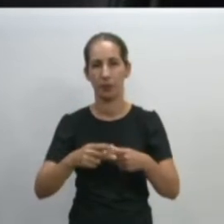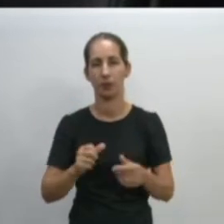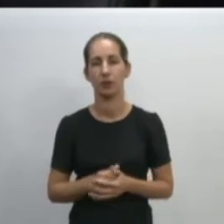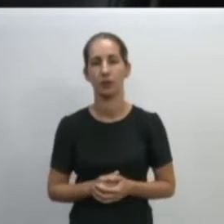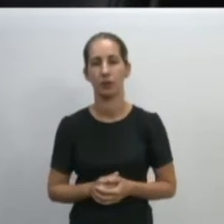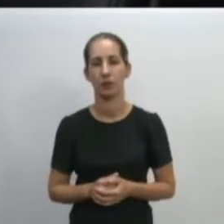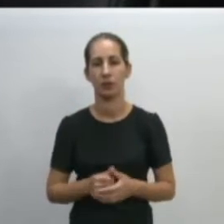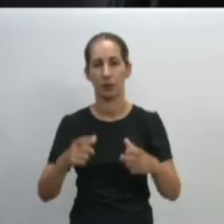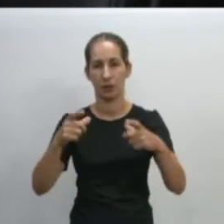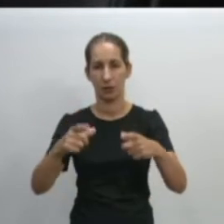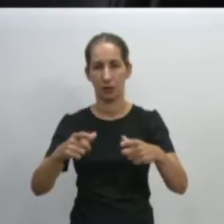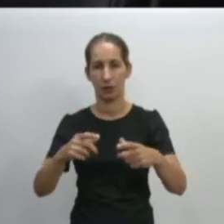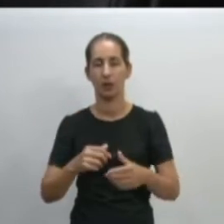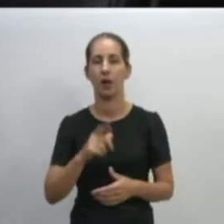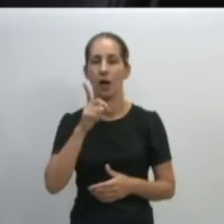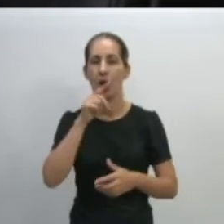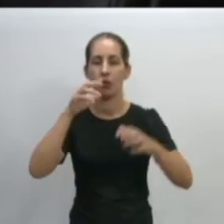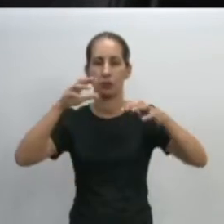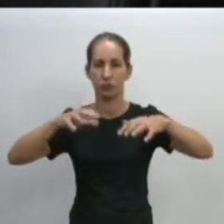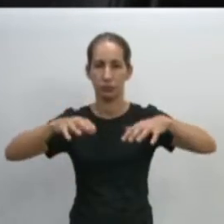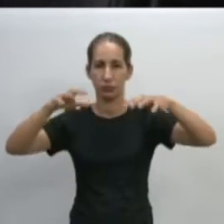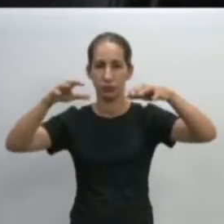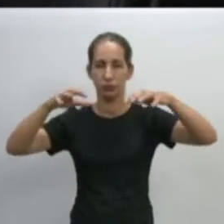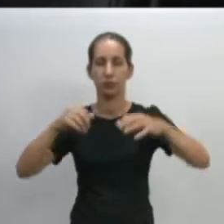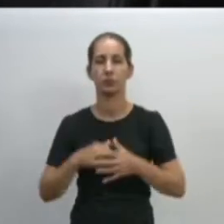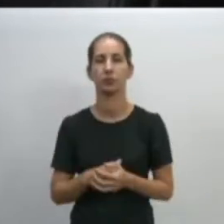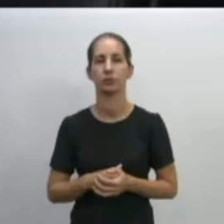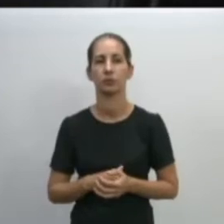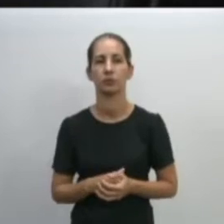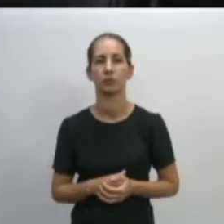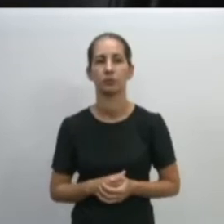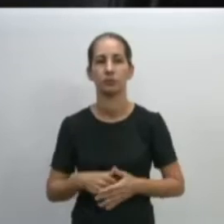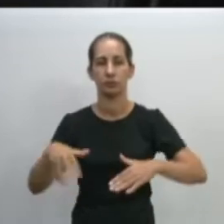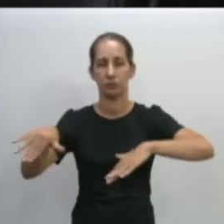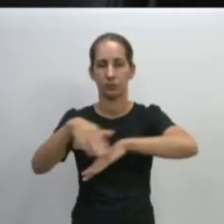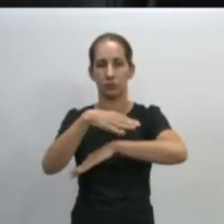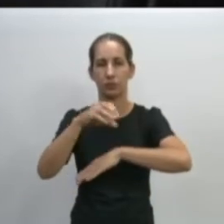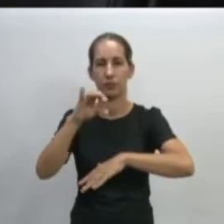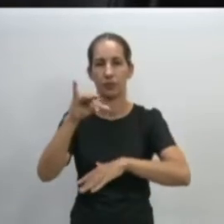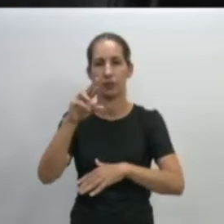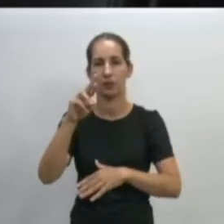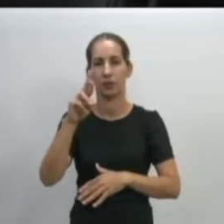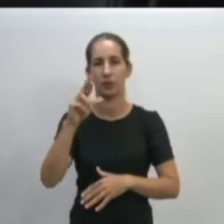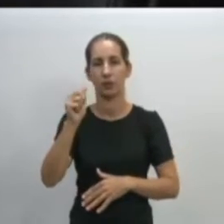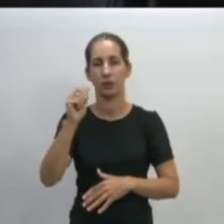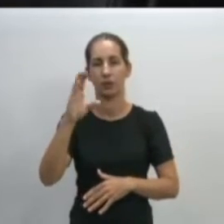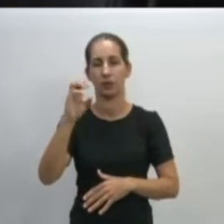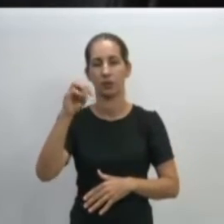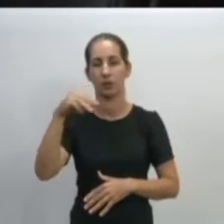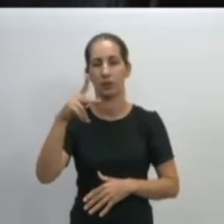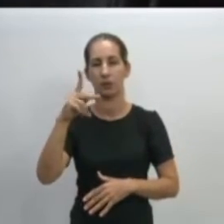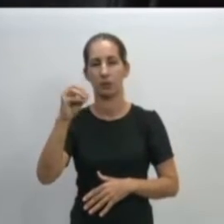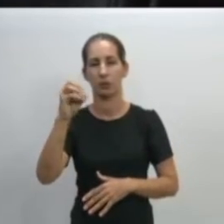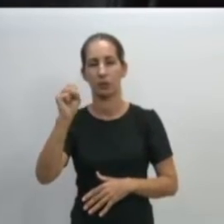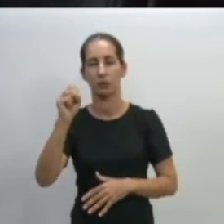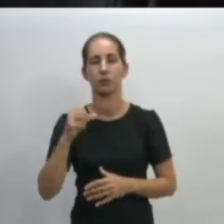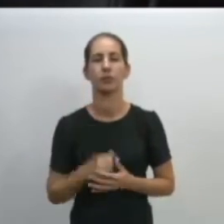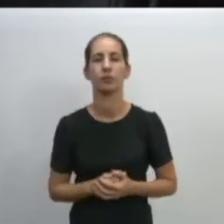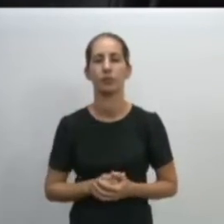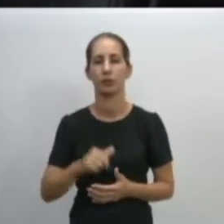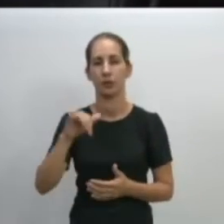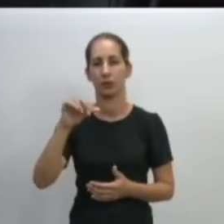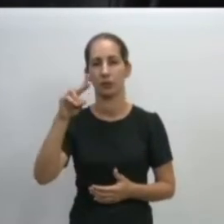galeria pluvial localizada na rua Siqueira Campos. Vereador